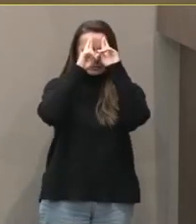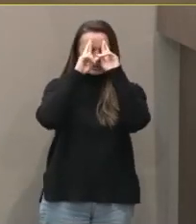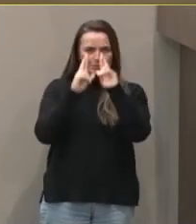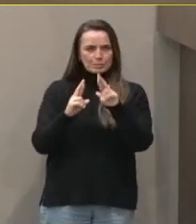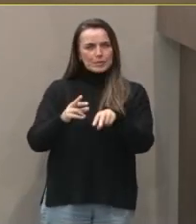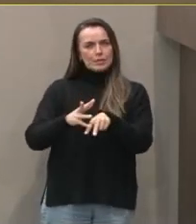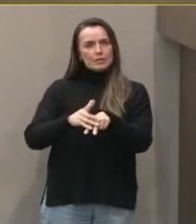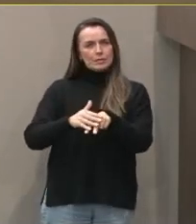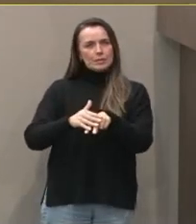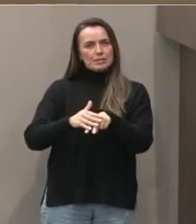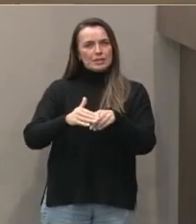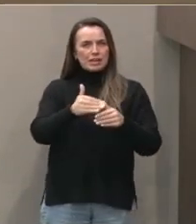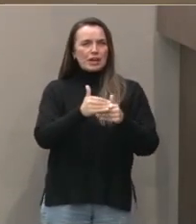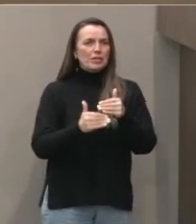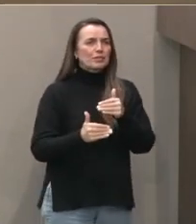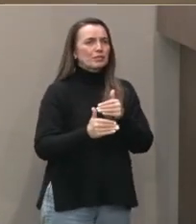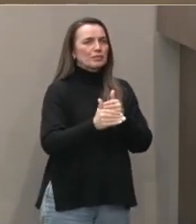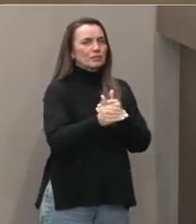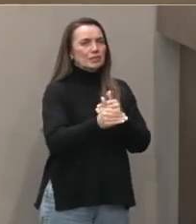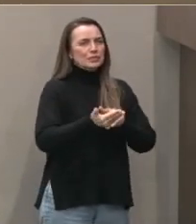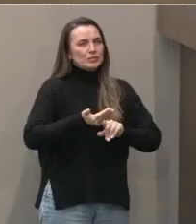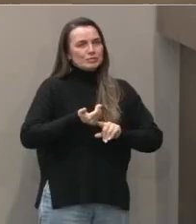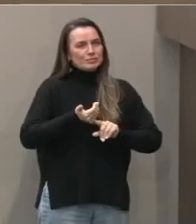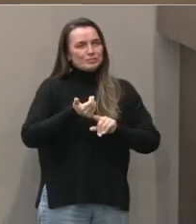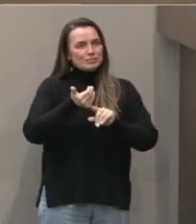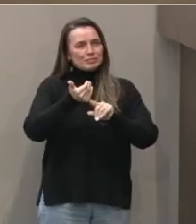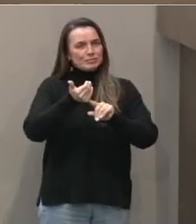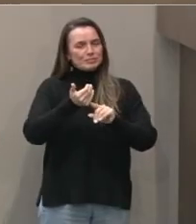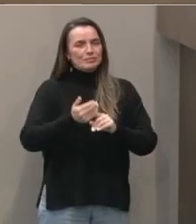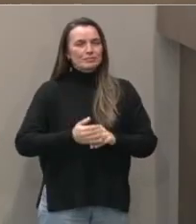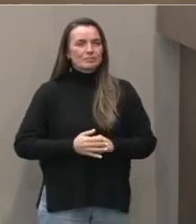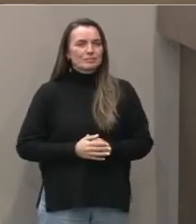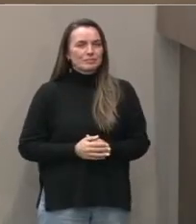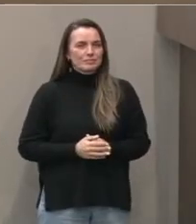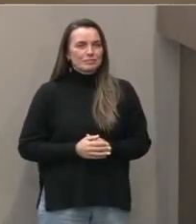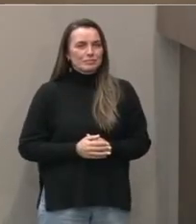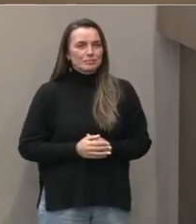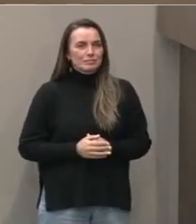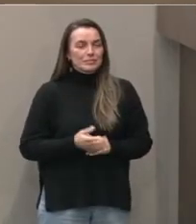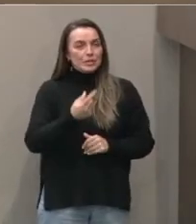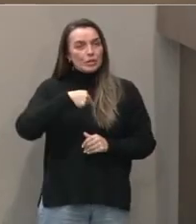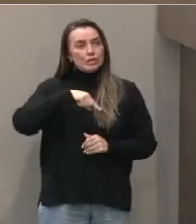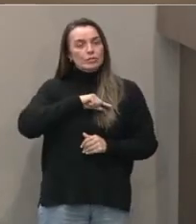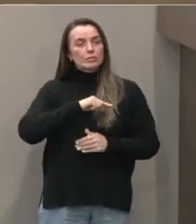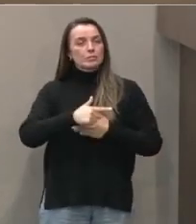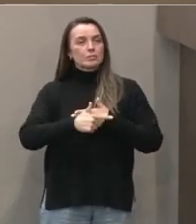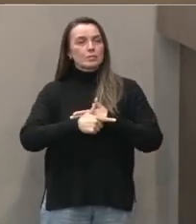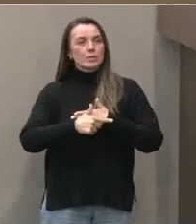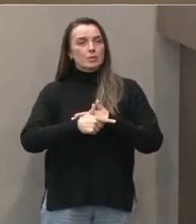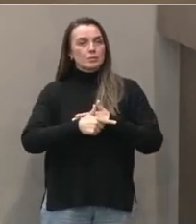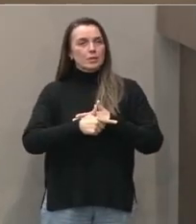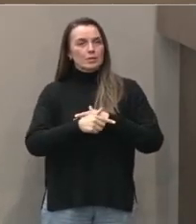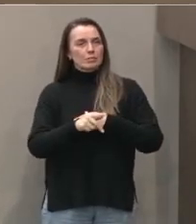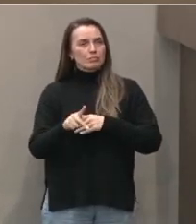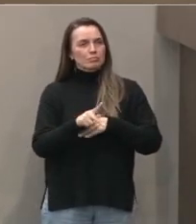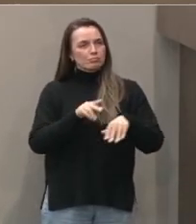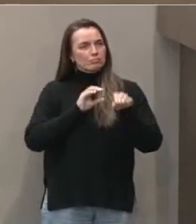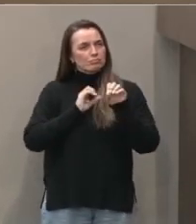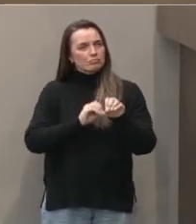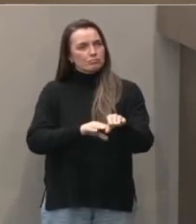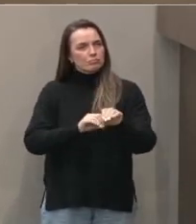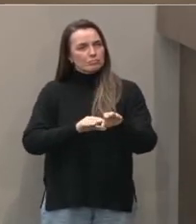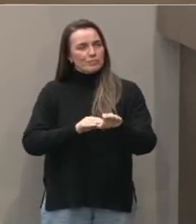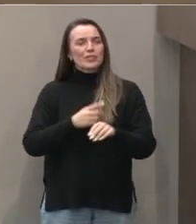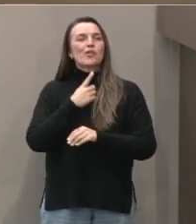paciente e avanço tecnológico. Como educadores, eu gosto de lembrar os